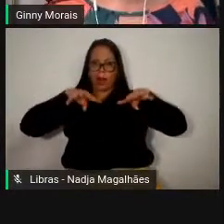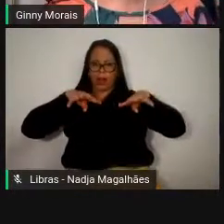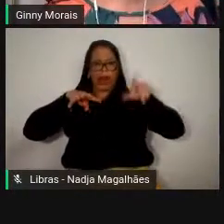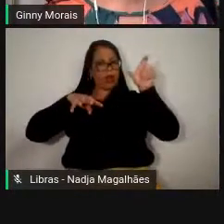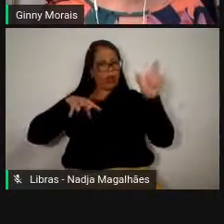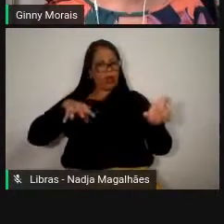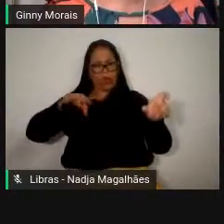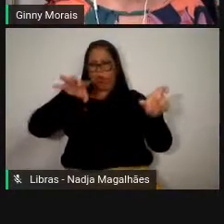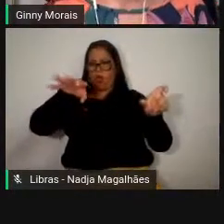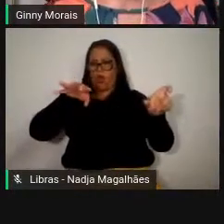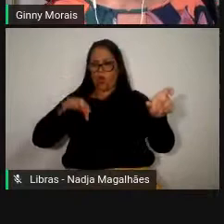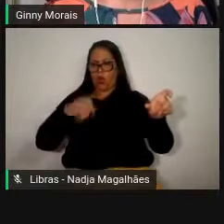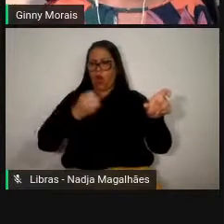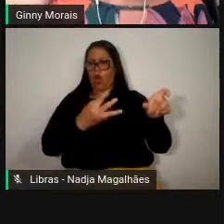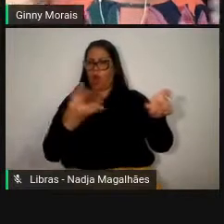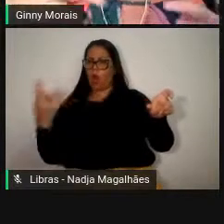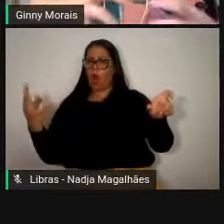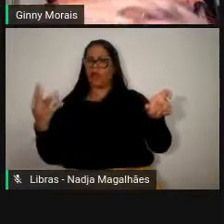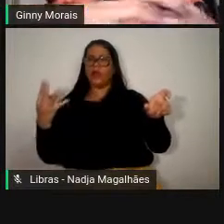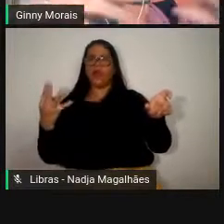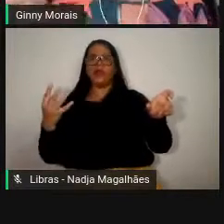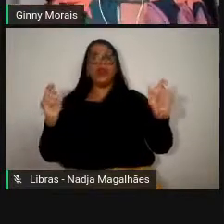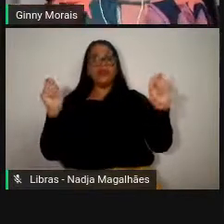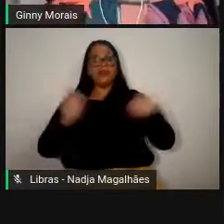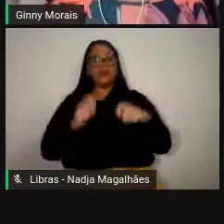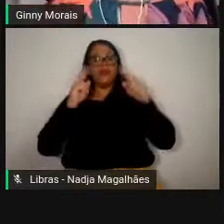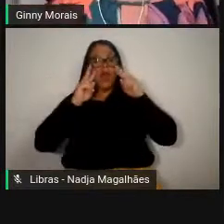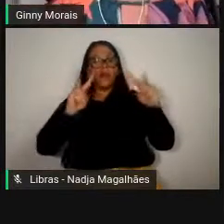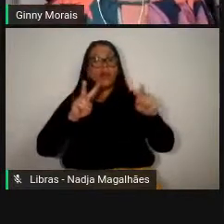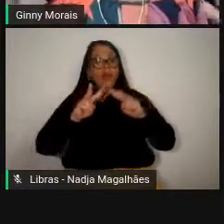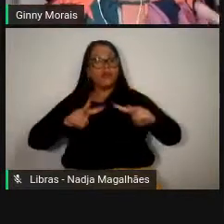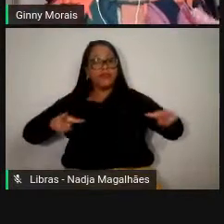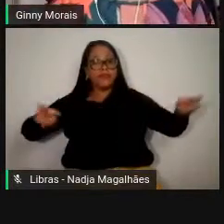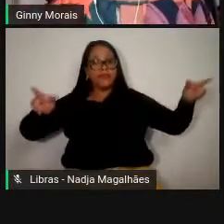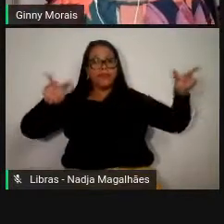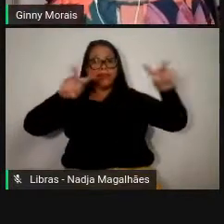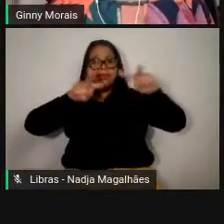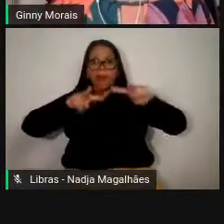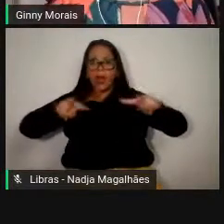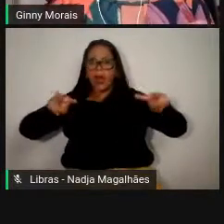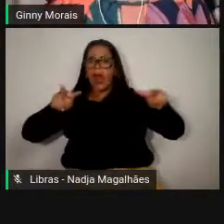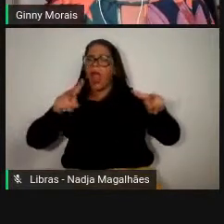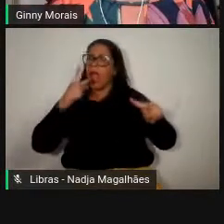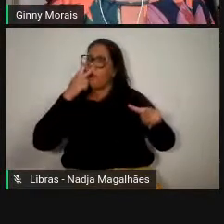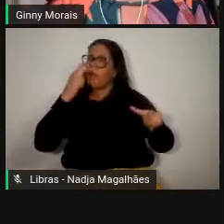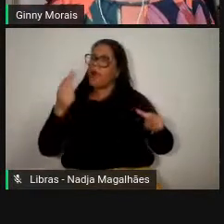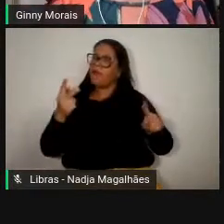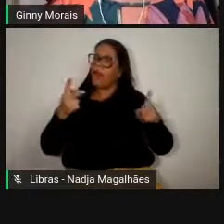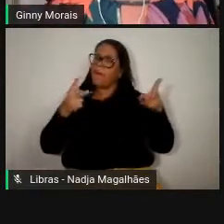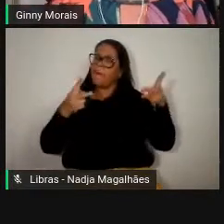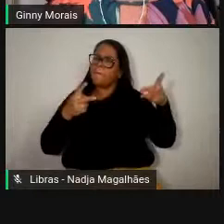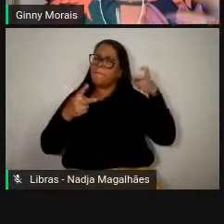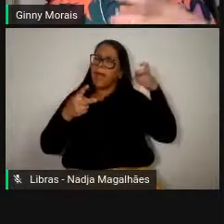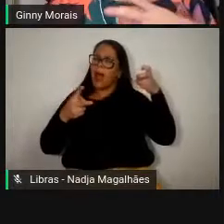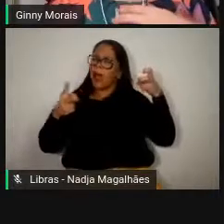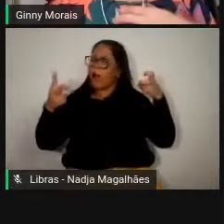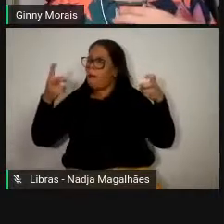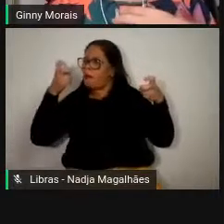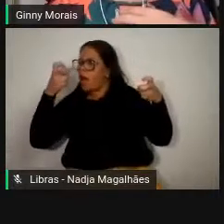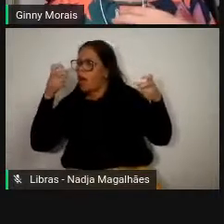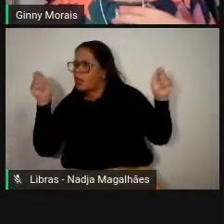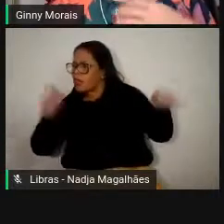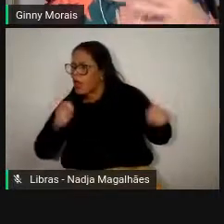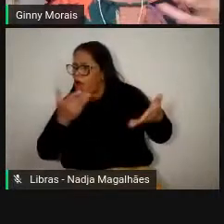o quórum de votação. Então, essa nitidamente é uma imagem, quando você consegue permitir que